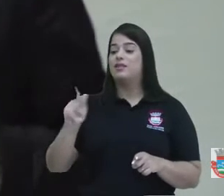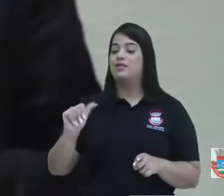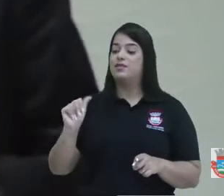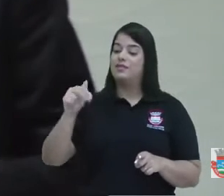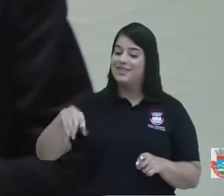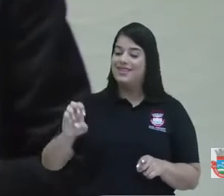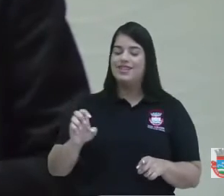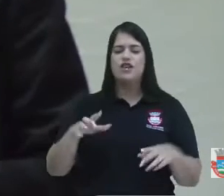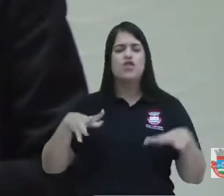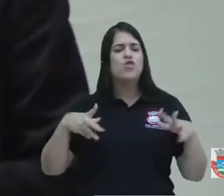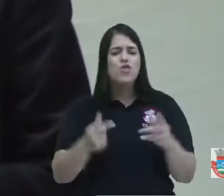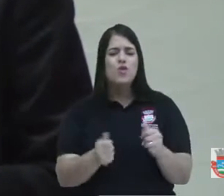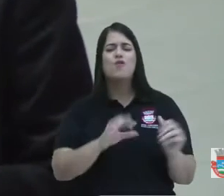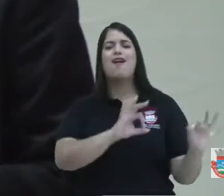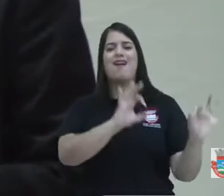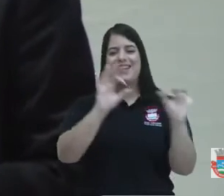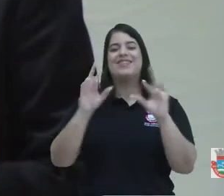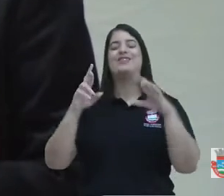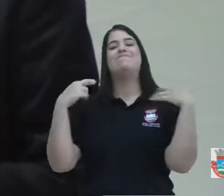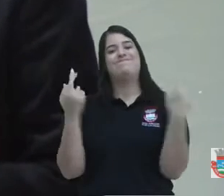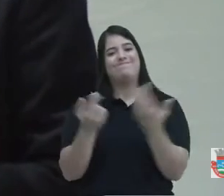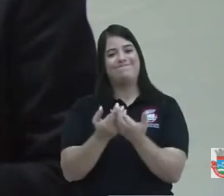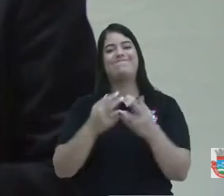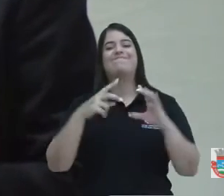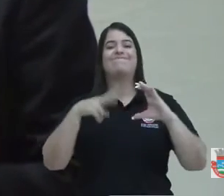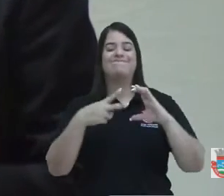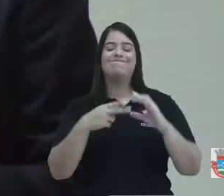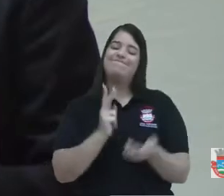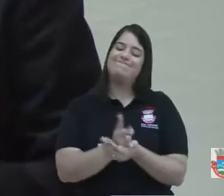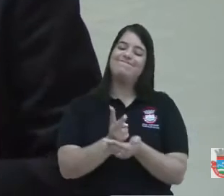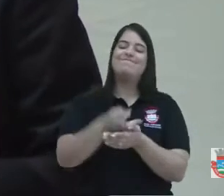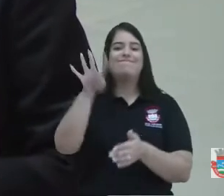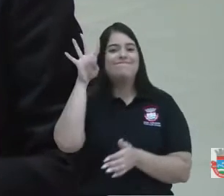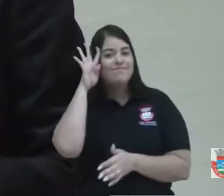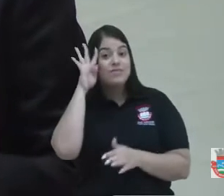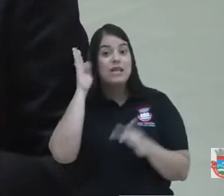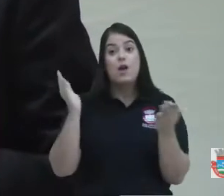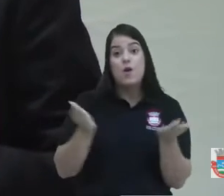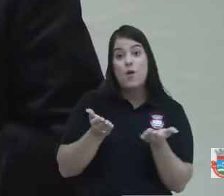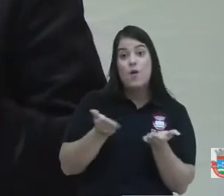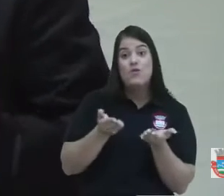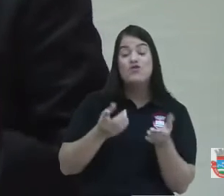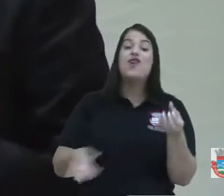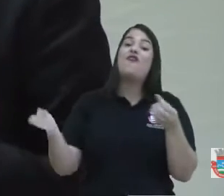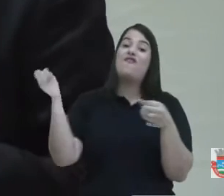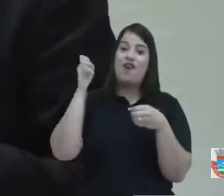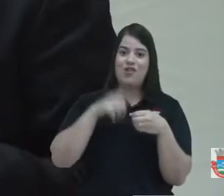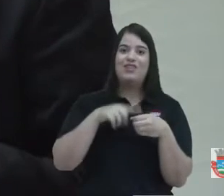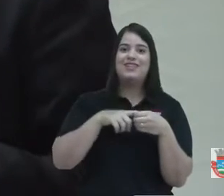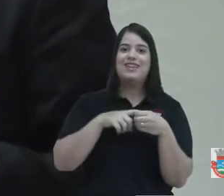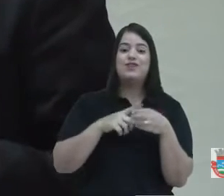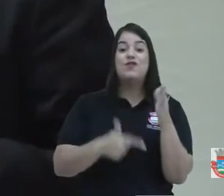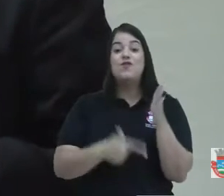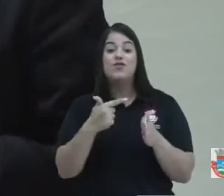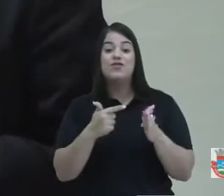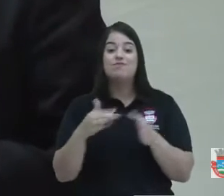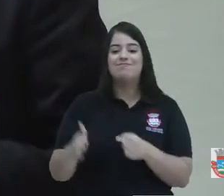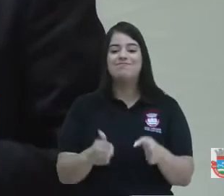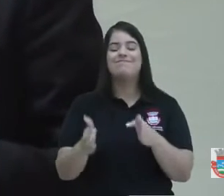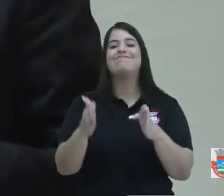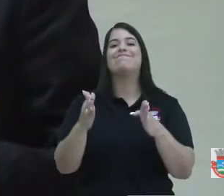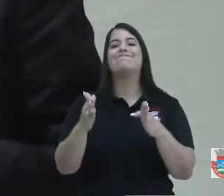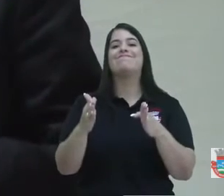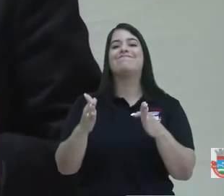que assistem essa reunião da Câmara todas as quartas-feiras. E hoje, retomando, né, no segundo período legislativo